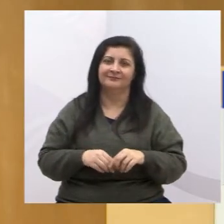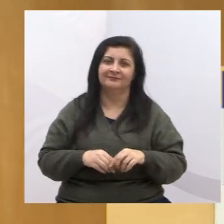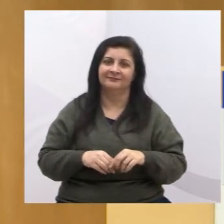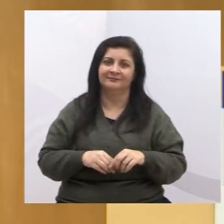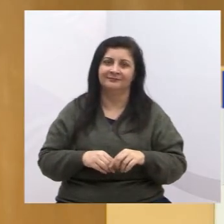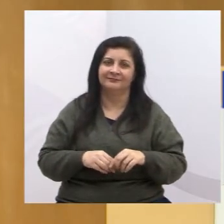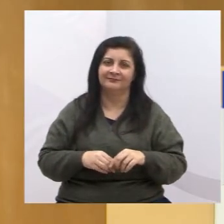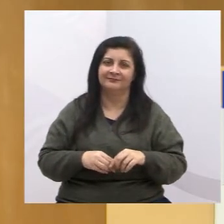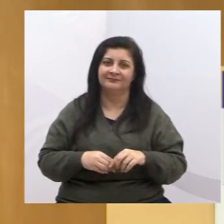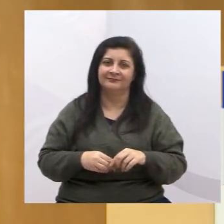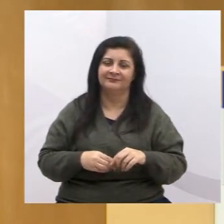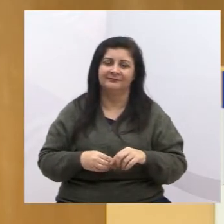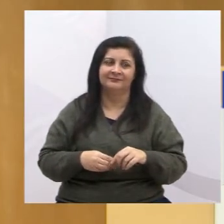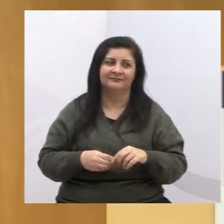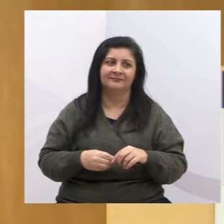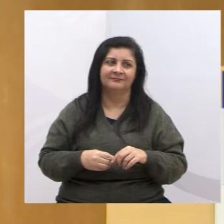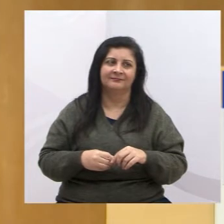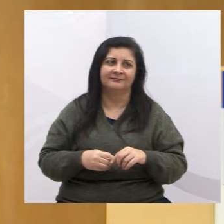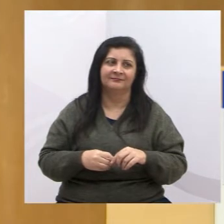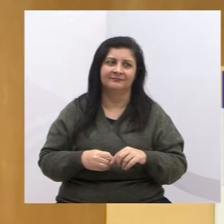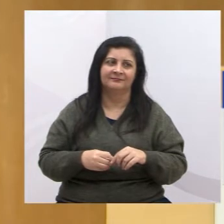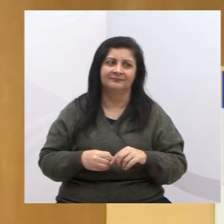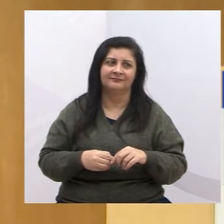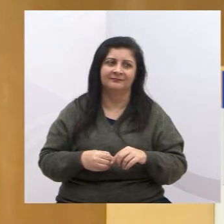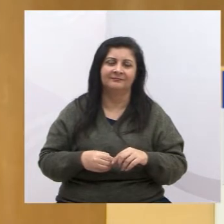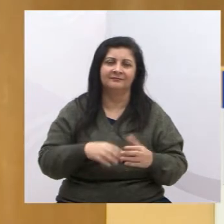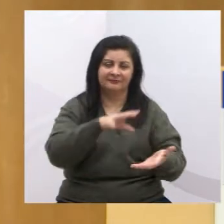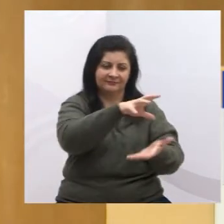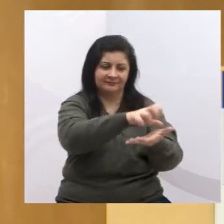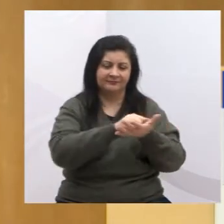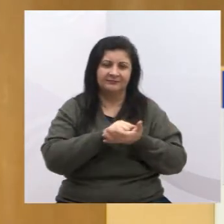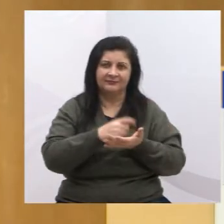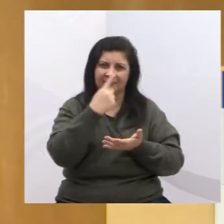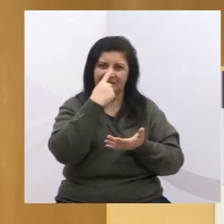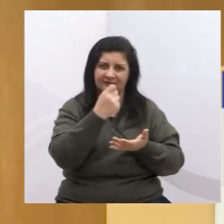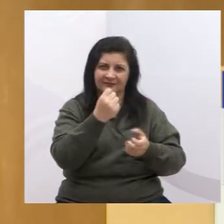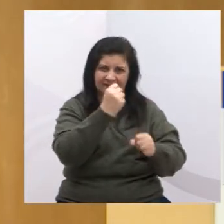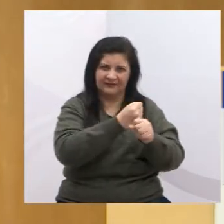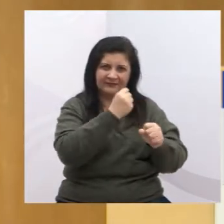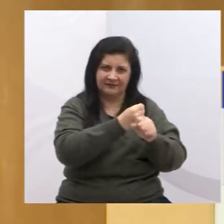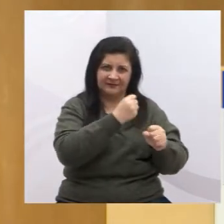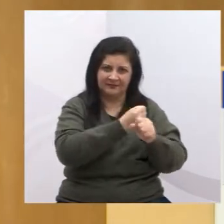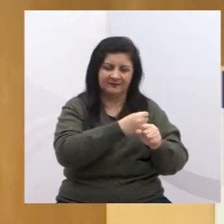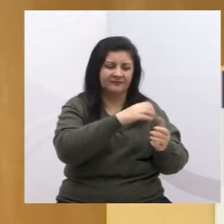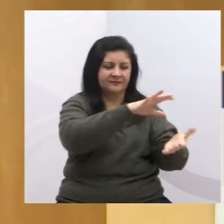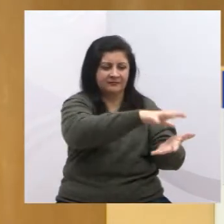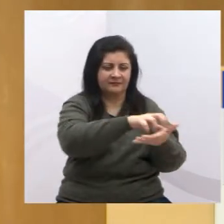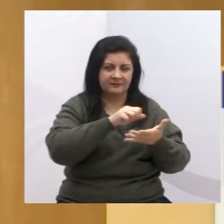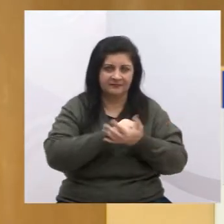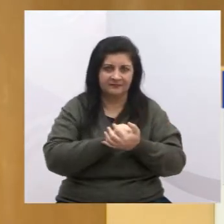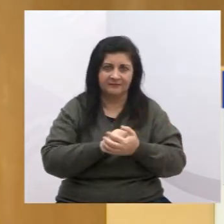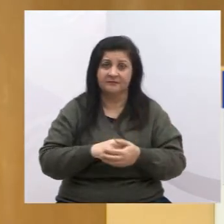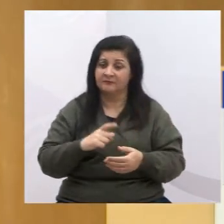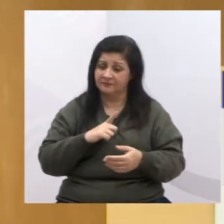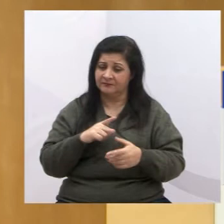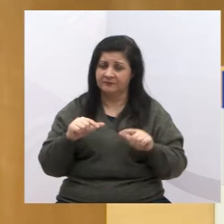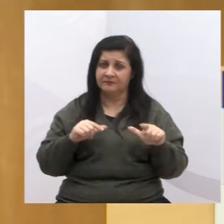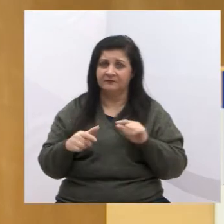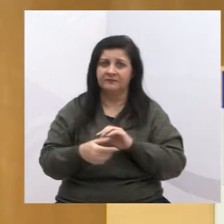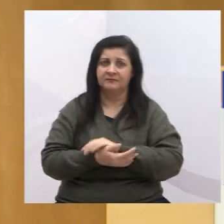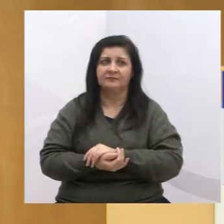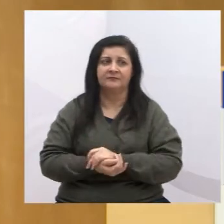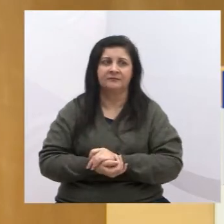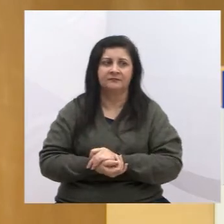Os tira-entulho, por exemplo, né? Eles têm isso como atividade justamente porque alguém suja.